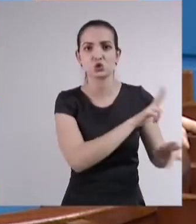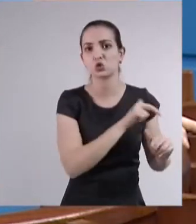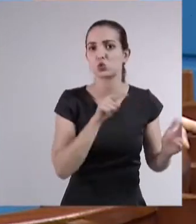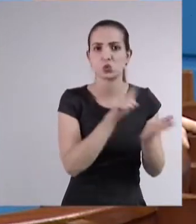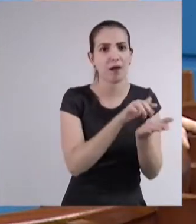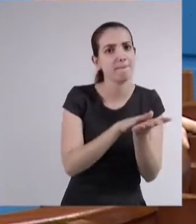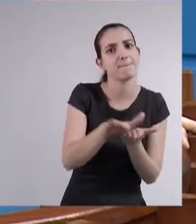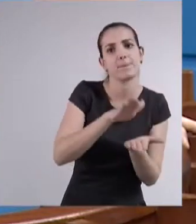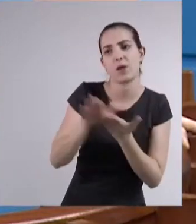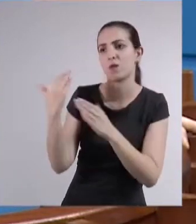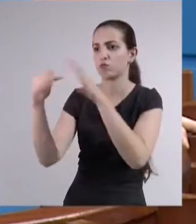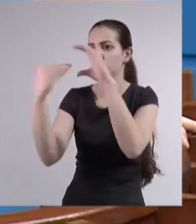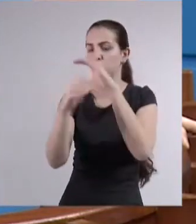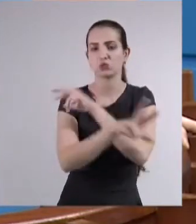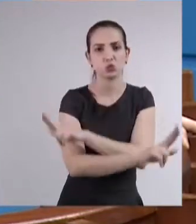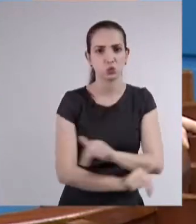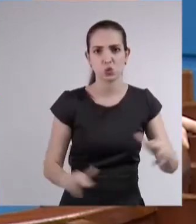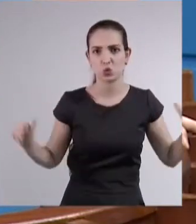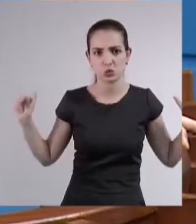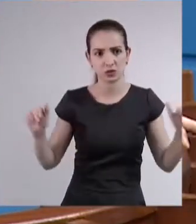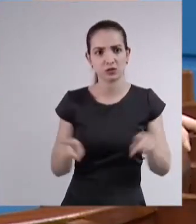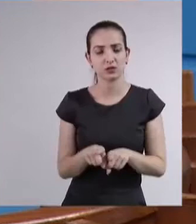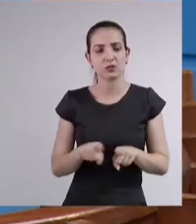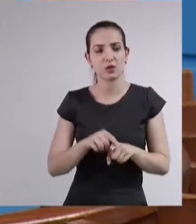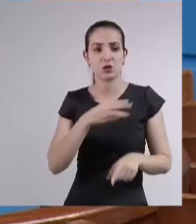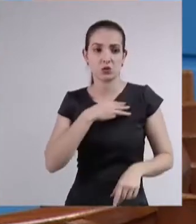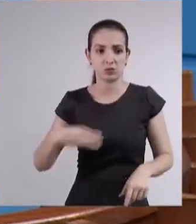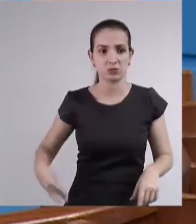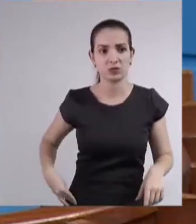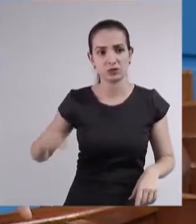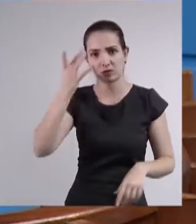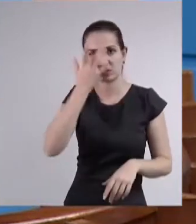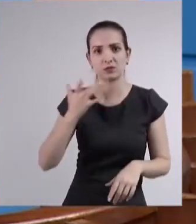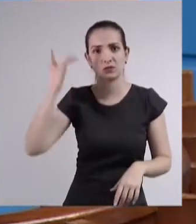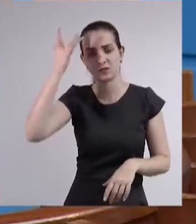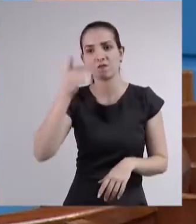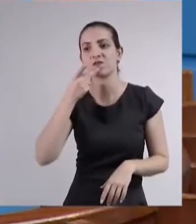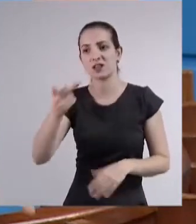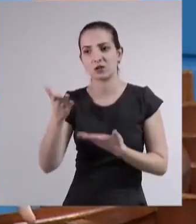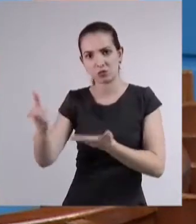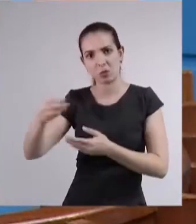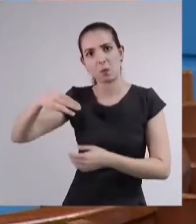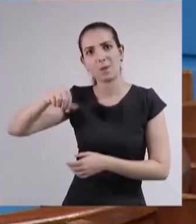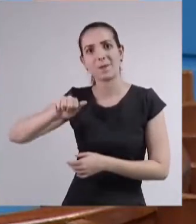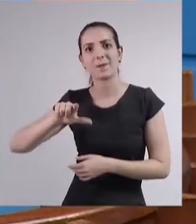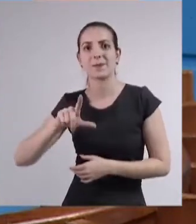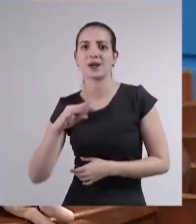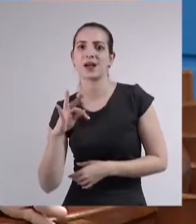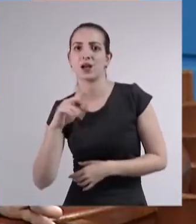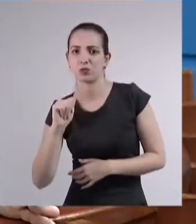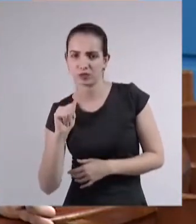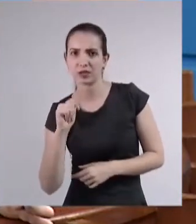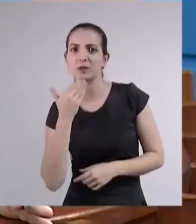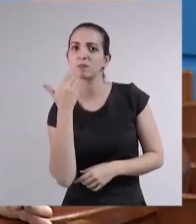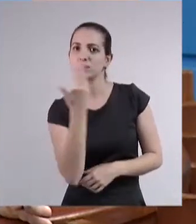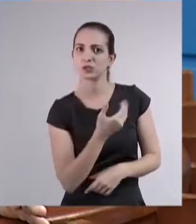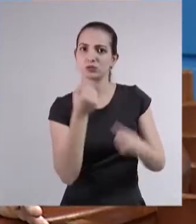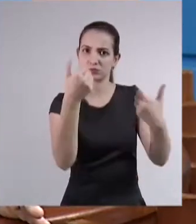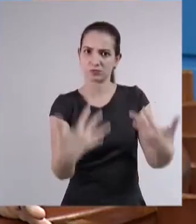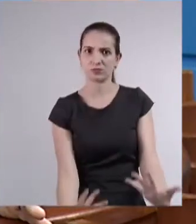escola. E o ministro Fernando Haddad falou isso para o Magno Malta, que foi lá pedir